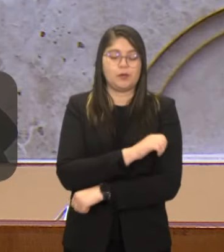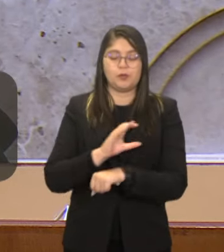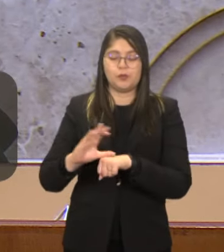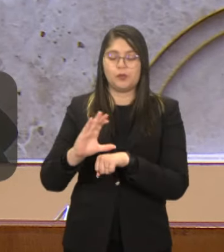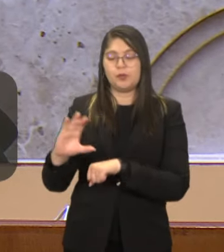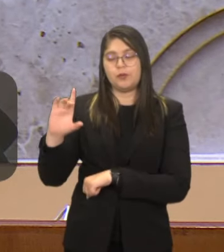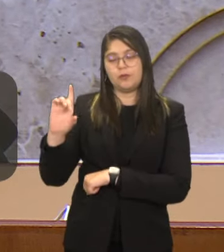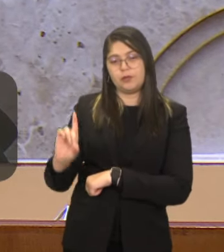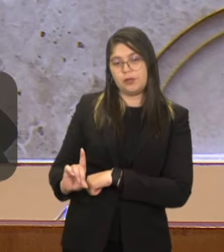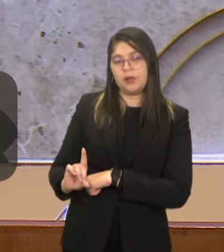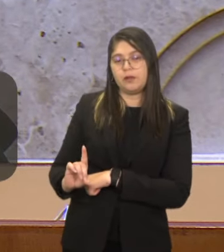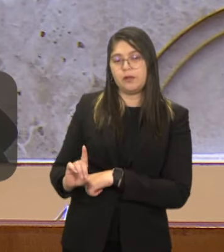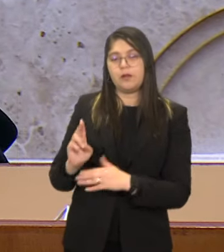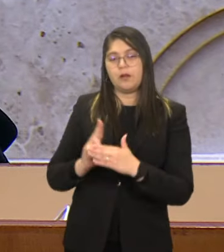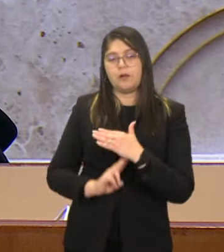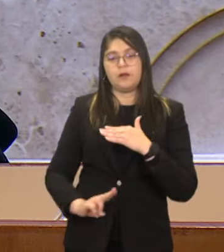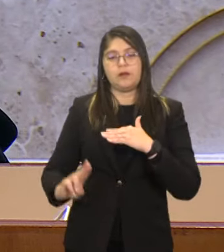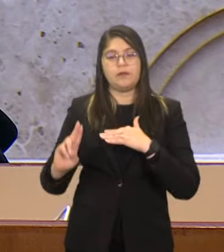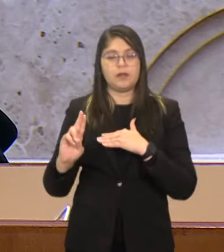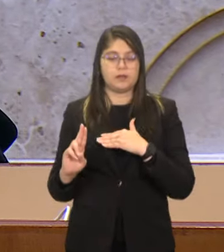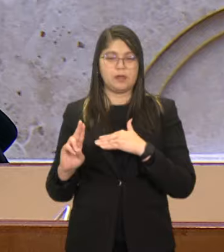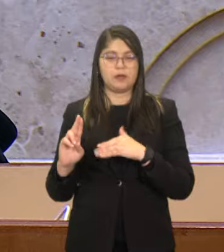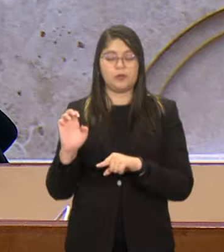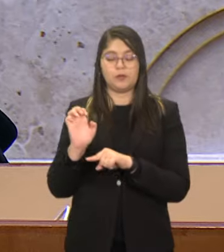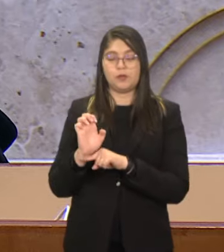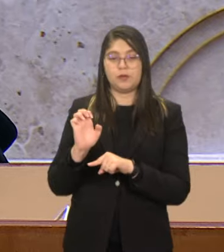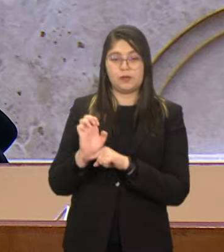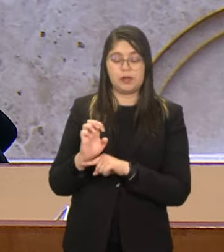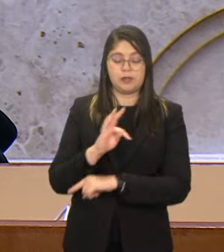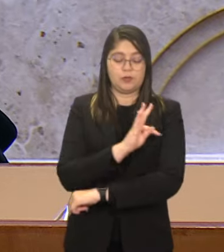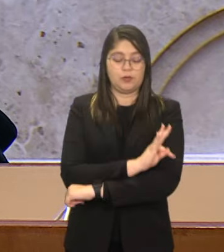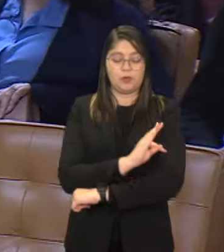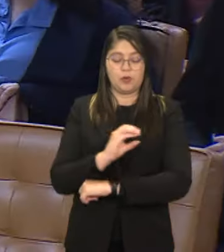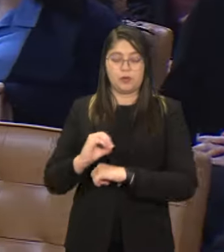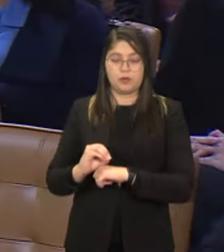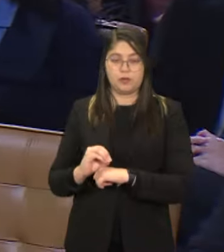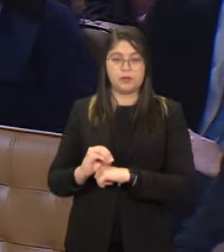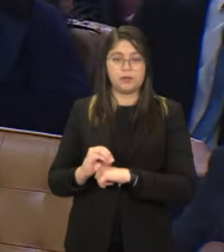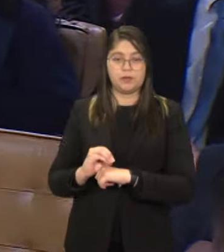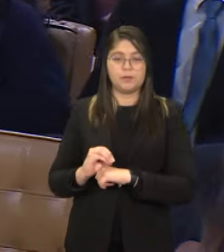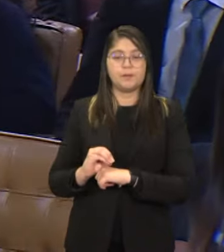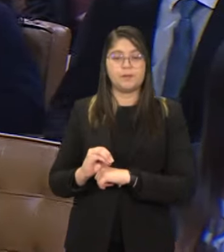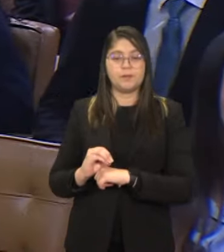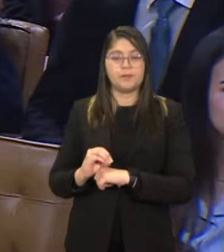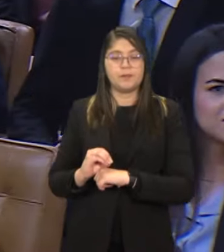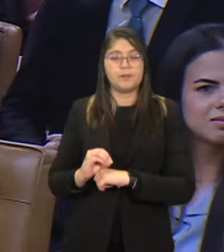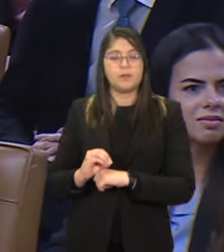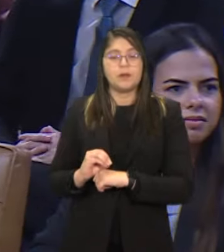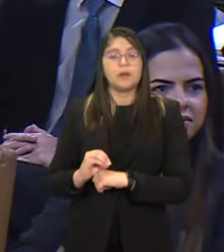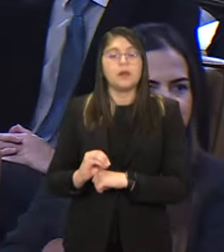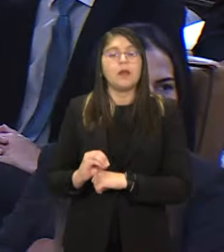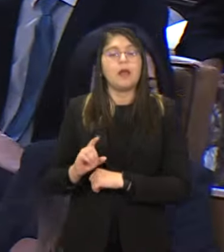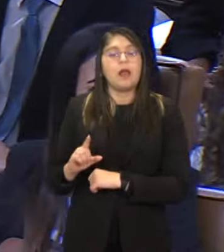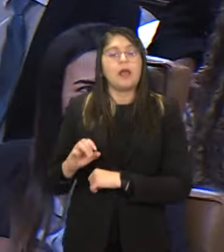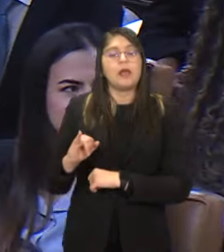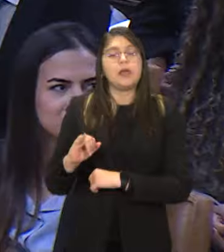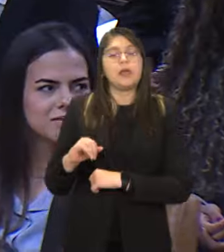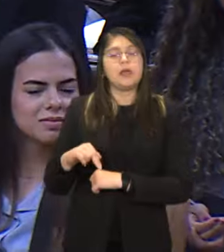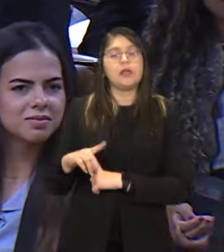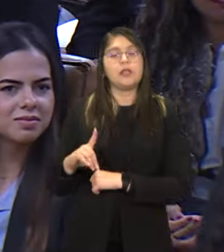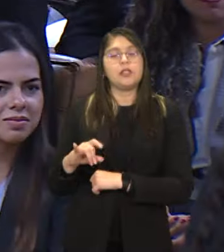Direito da Universidade Estadual do Tocantins, Unitins, de Dianópolis, e